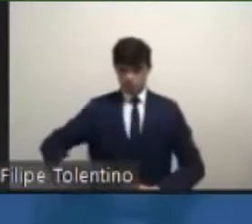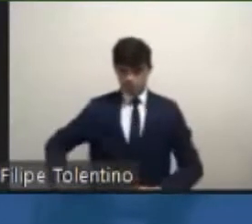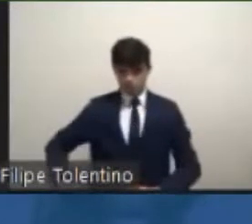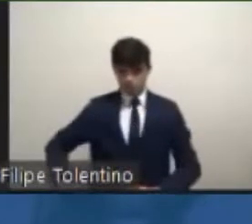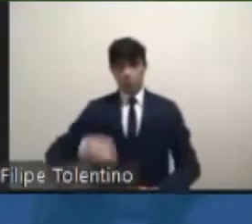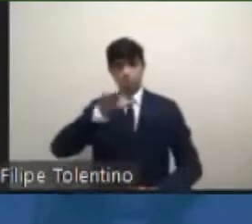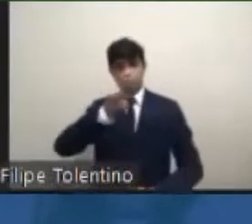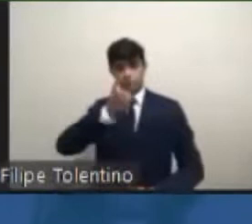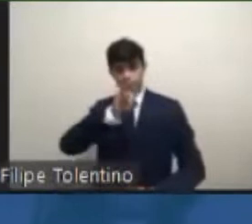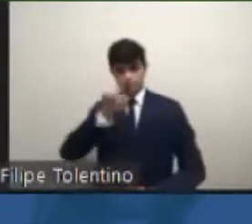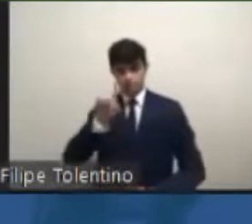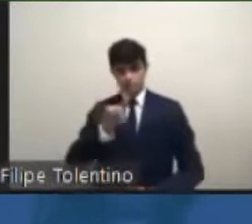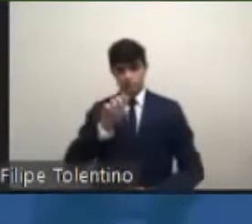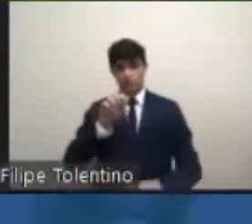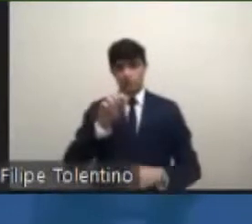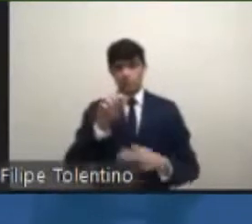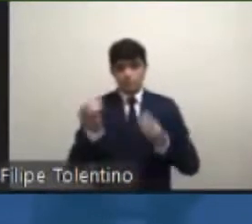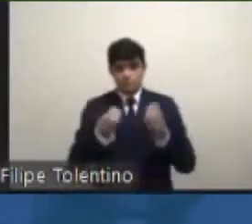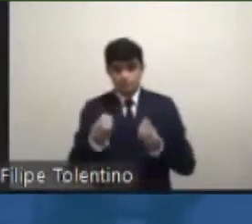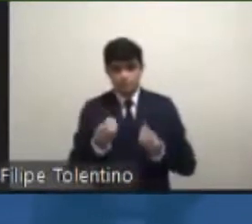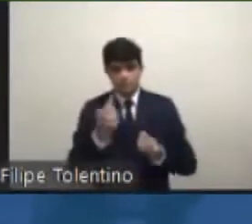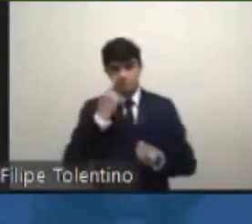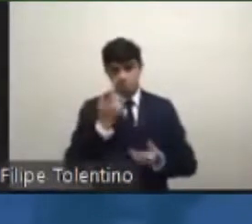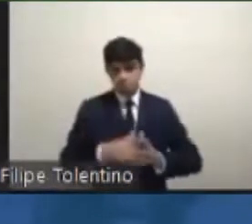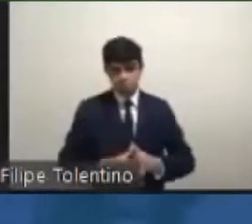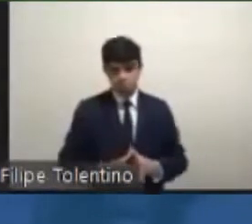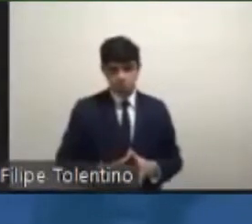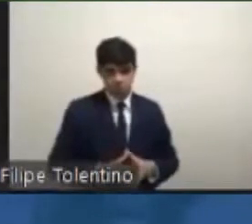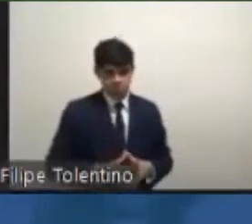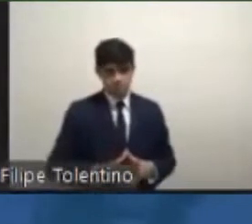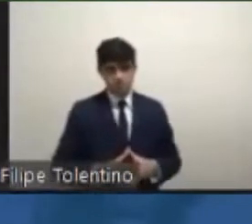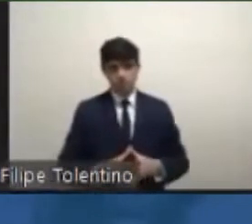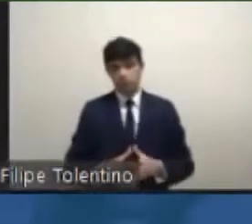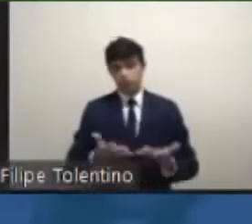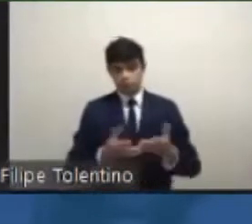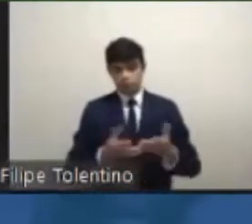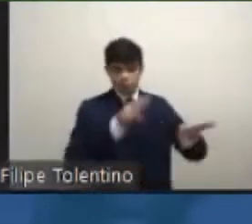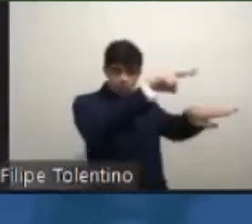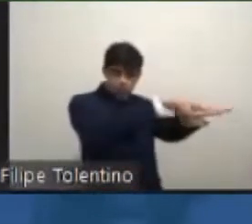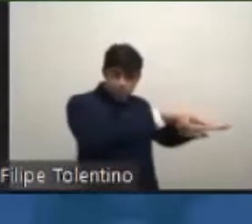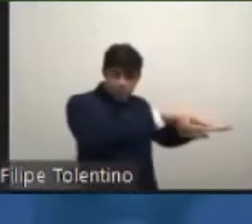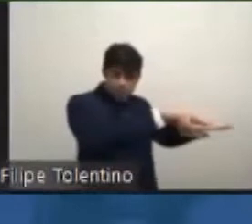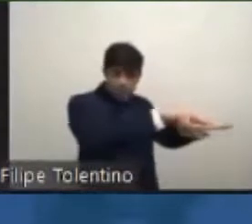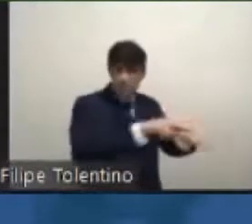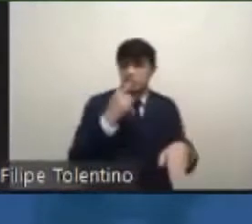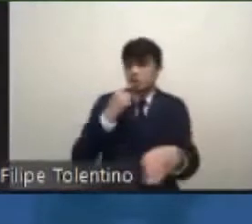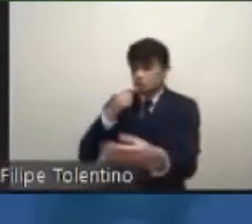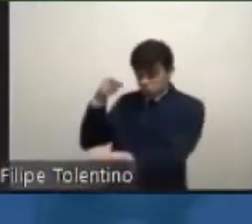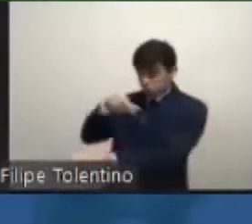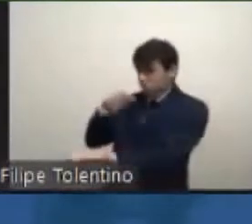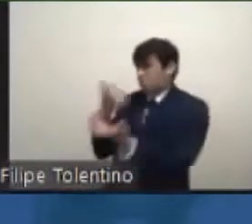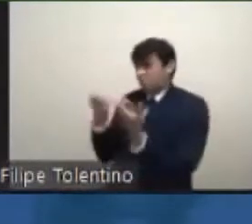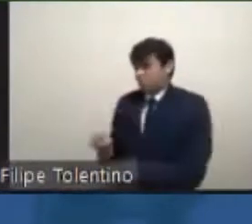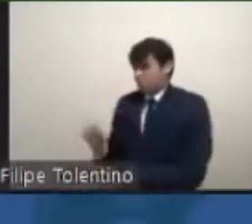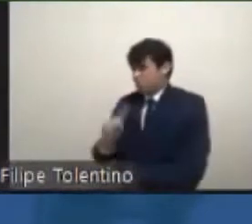ele diz que a recusa de certo tratamento, ou no caso de um paciente que recusa transfusão de sangue, ela é legítima, ela emana